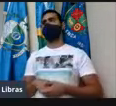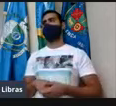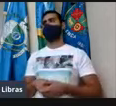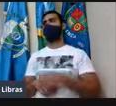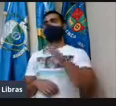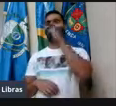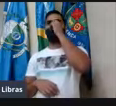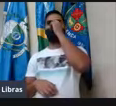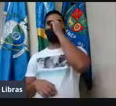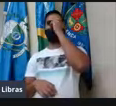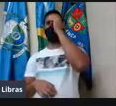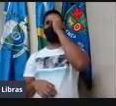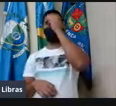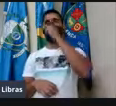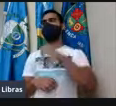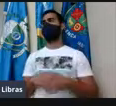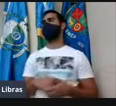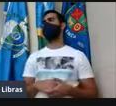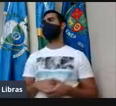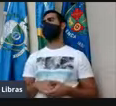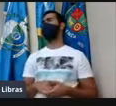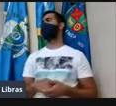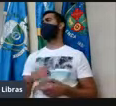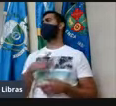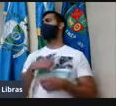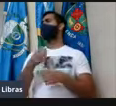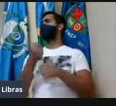a gente teve os índices aqui anteriormente, né, do ano de